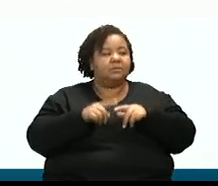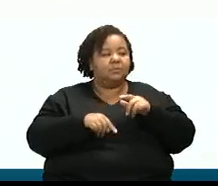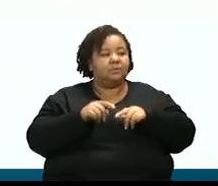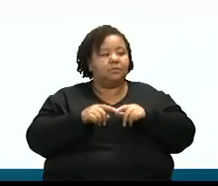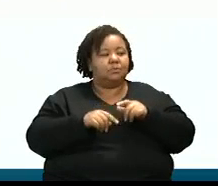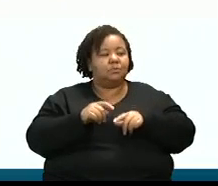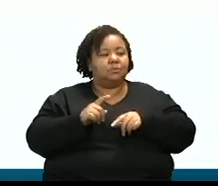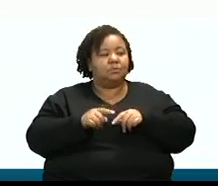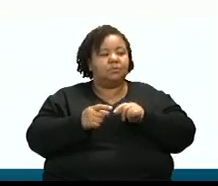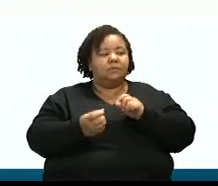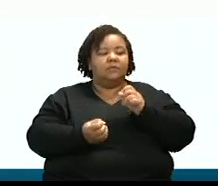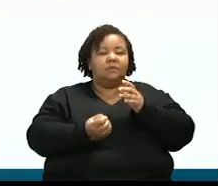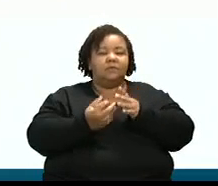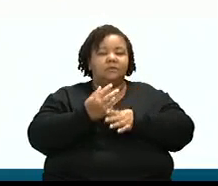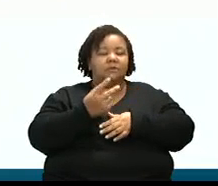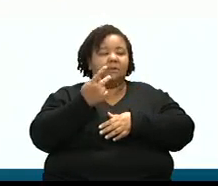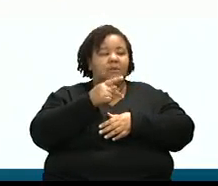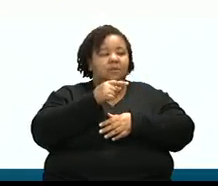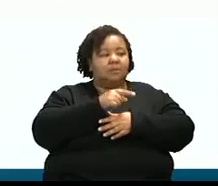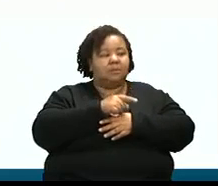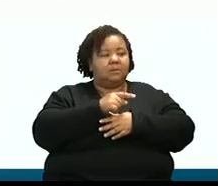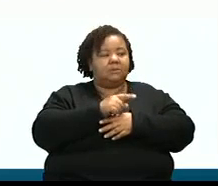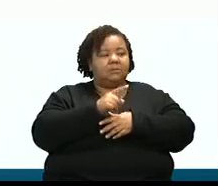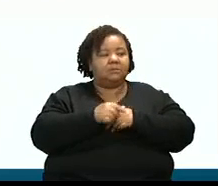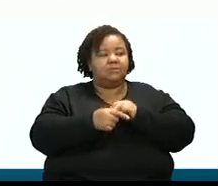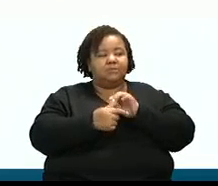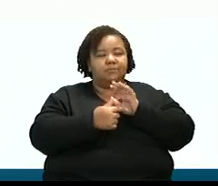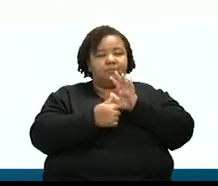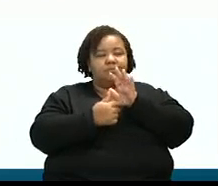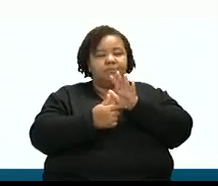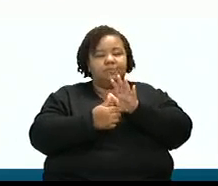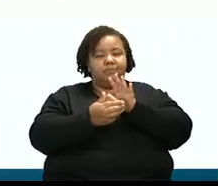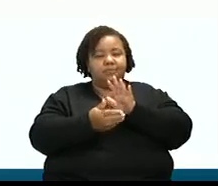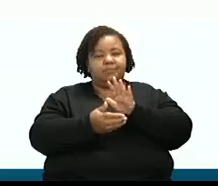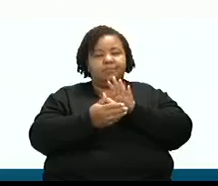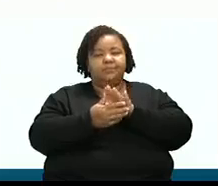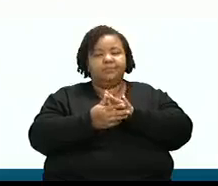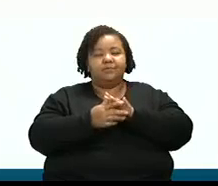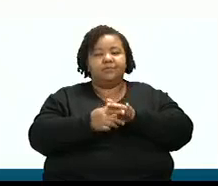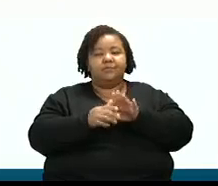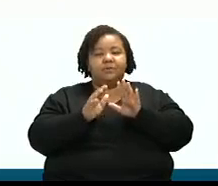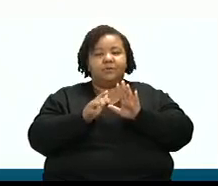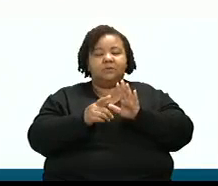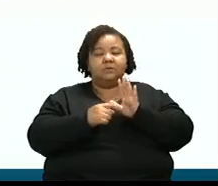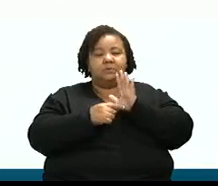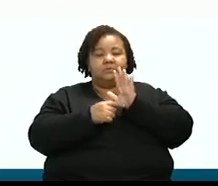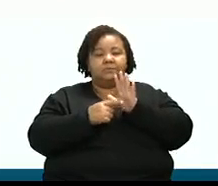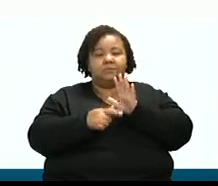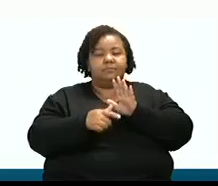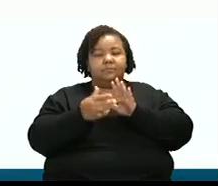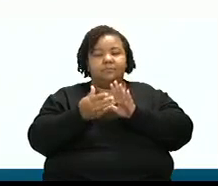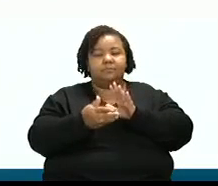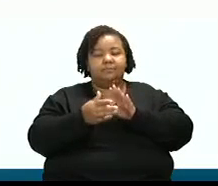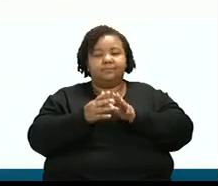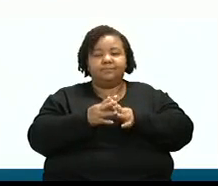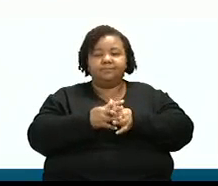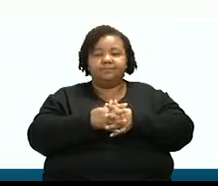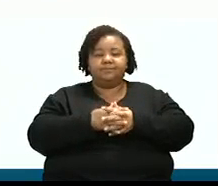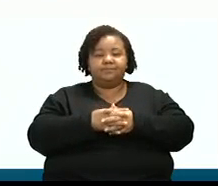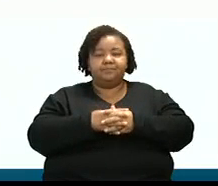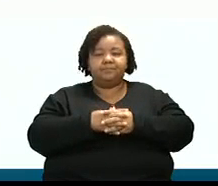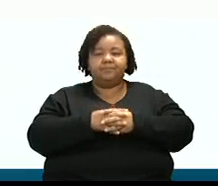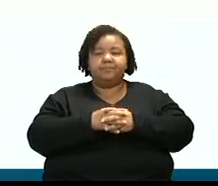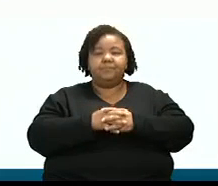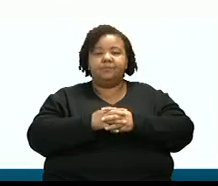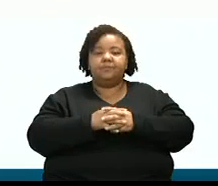escalar vai gerar exatamente essa expressão cujos termos já foram identificados um a um. E